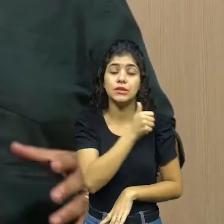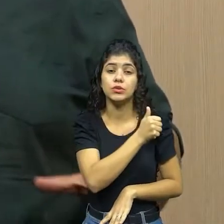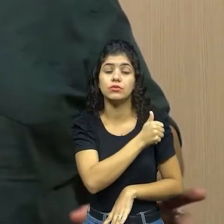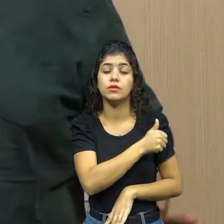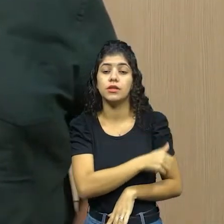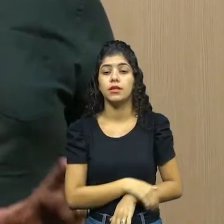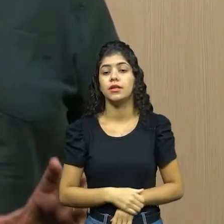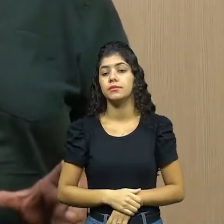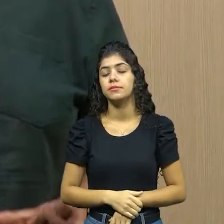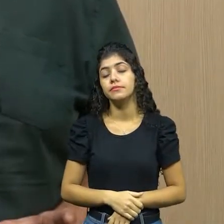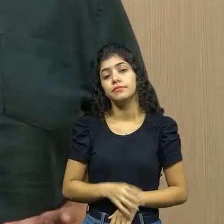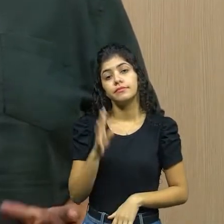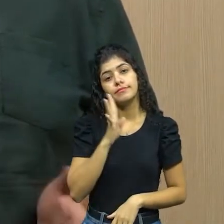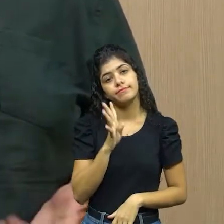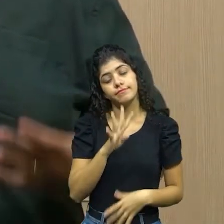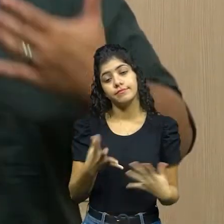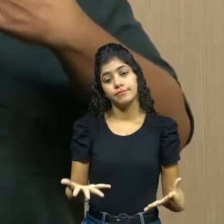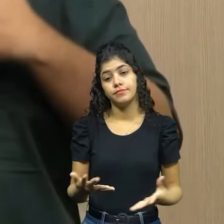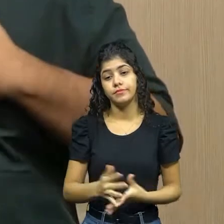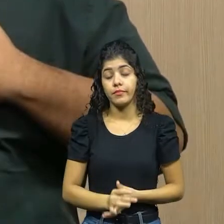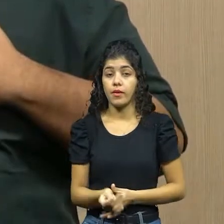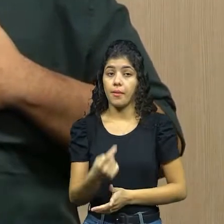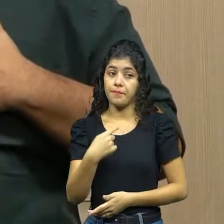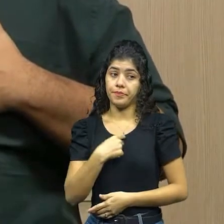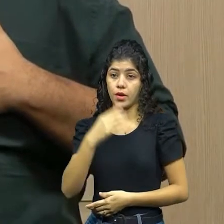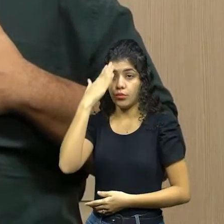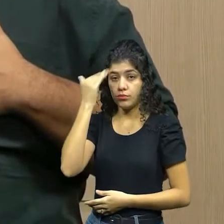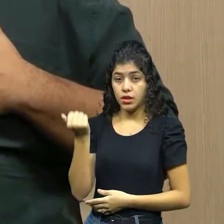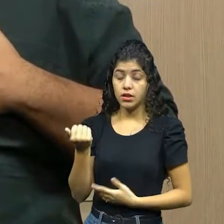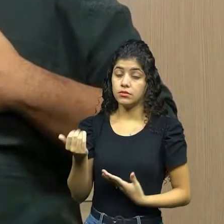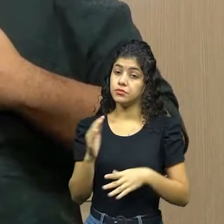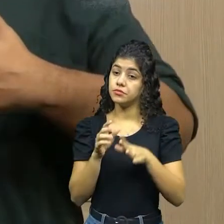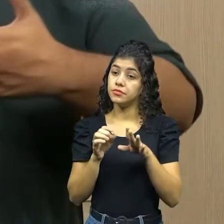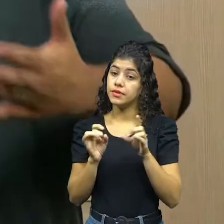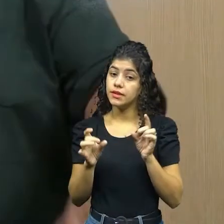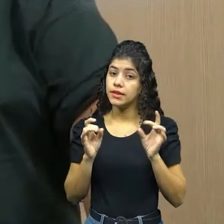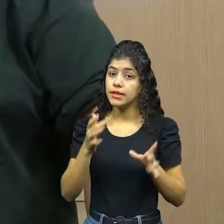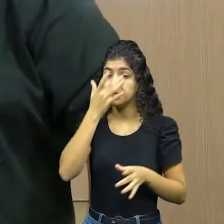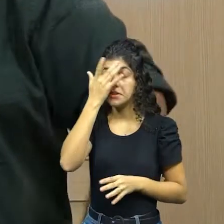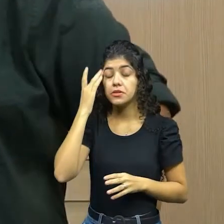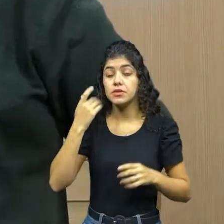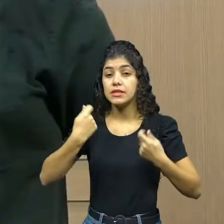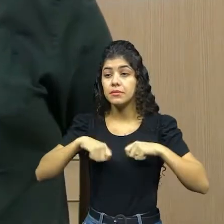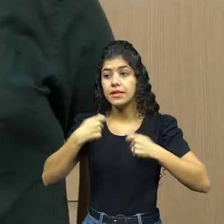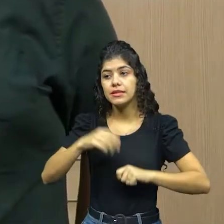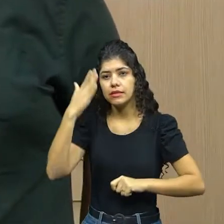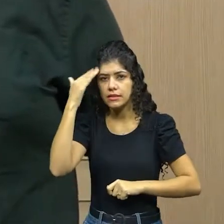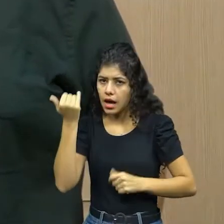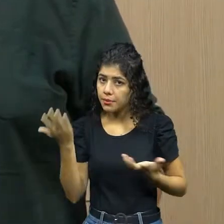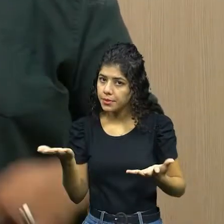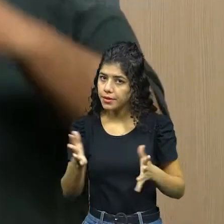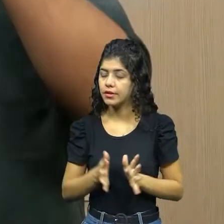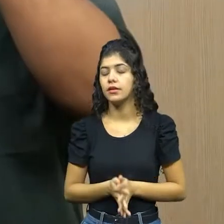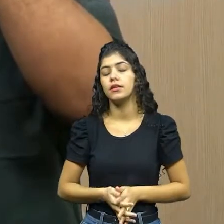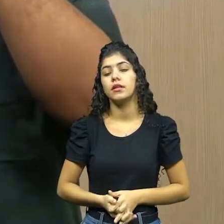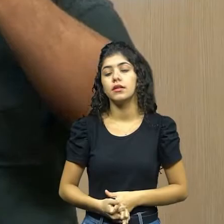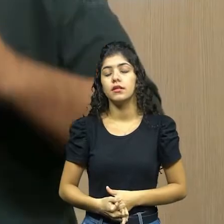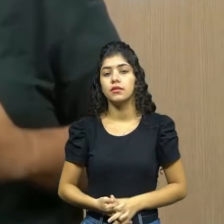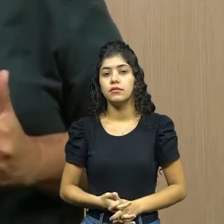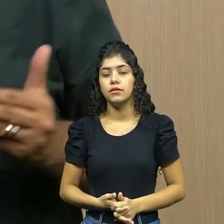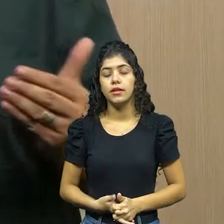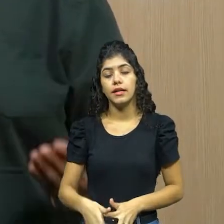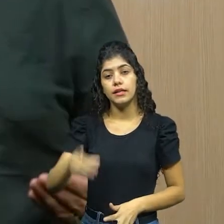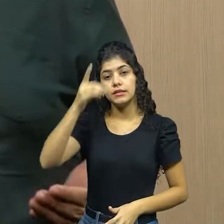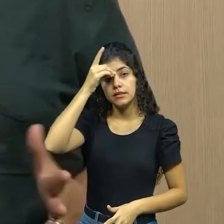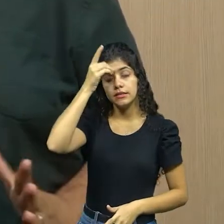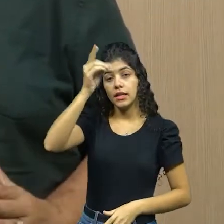Eu estou vendendo um sapato muito legal. Eu sei que eu estou vendendo e as pessoas que precisam sabem. Então, essa